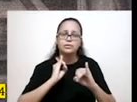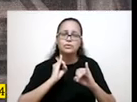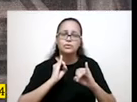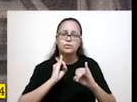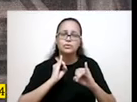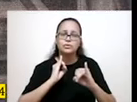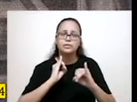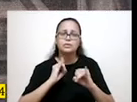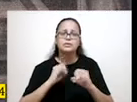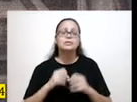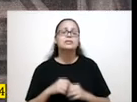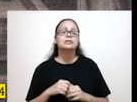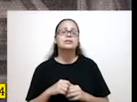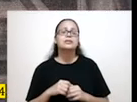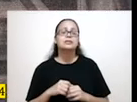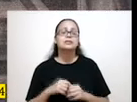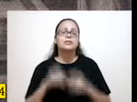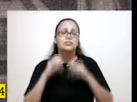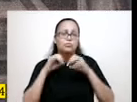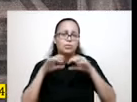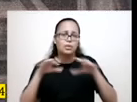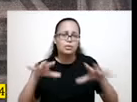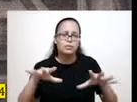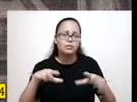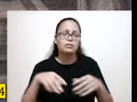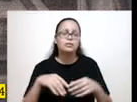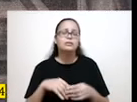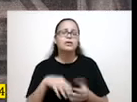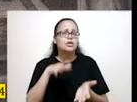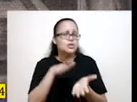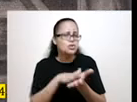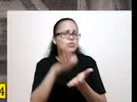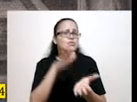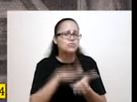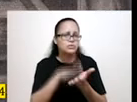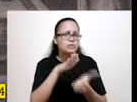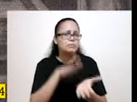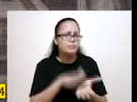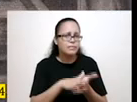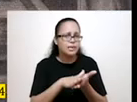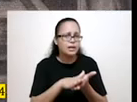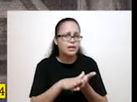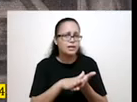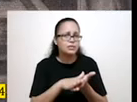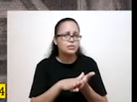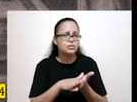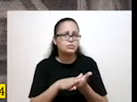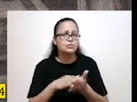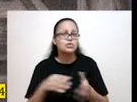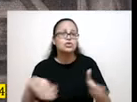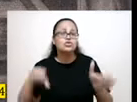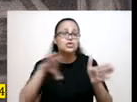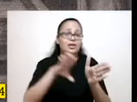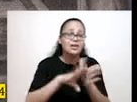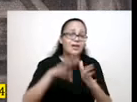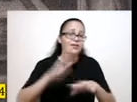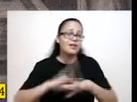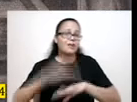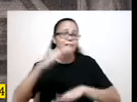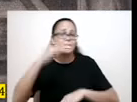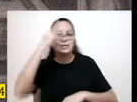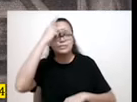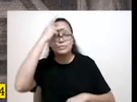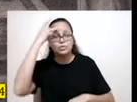maior circulação fez com que os impressos atingissem um número um pouco maior de pessoas. Até os